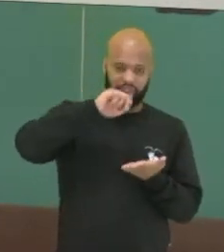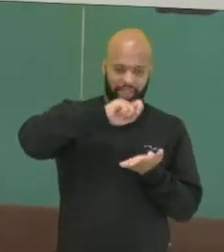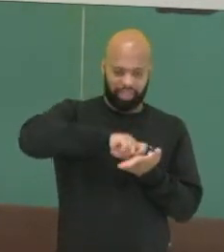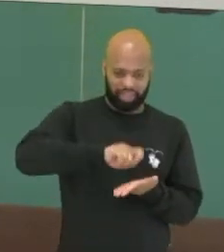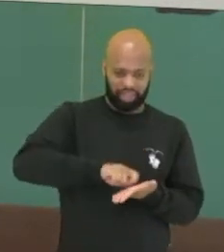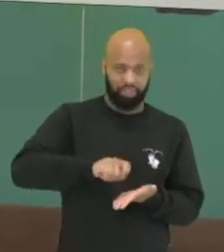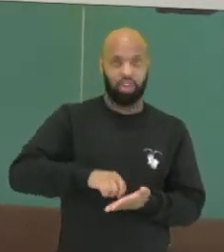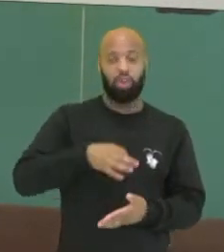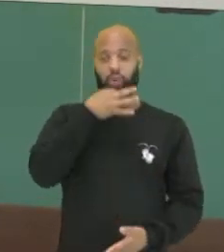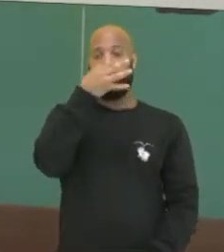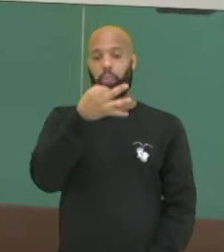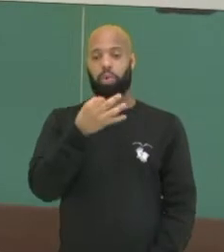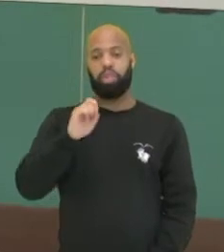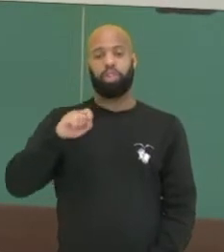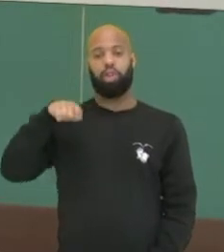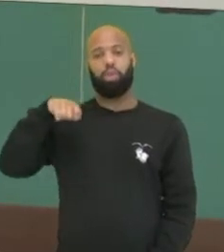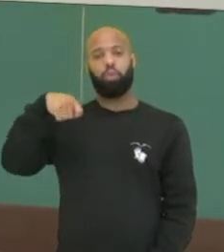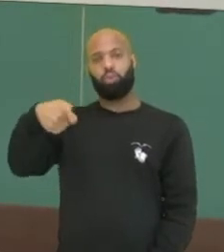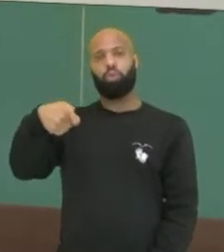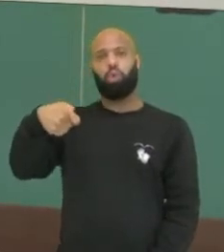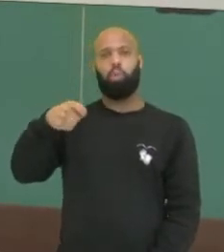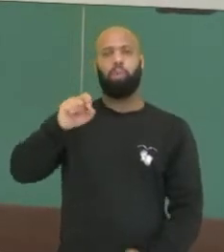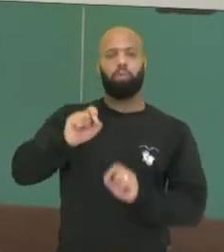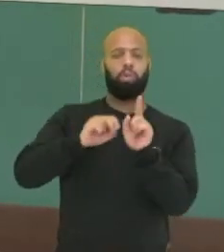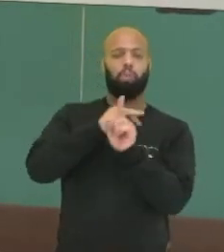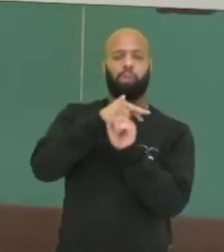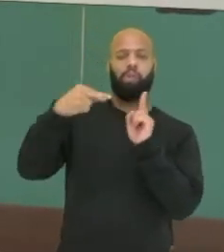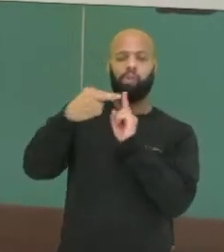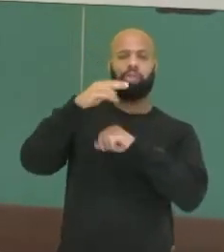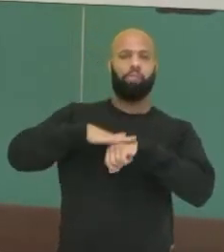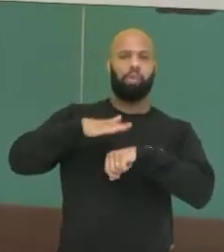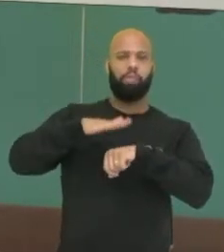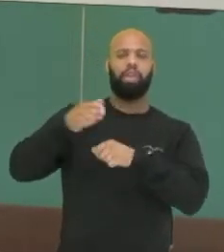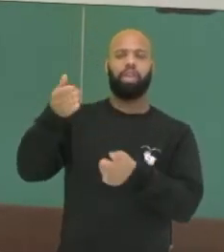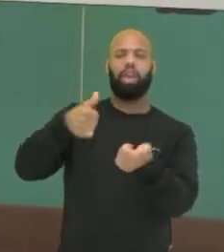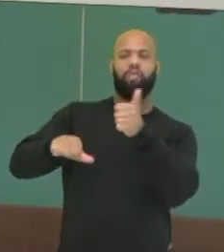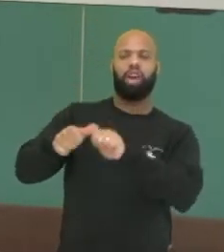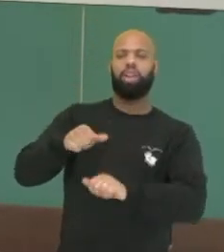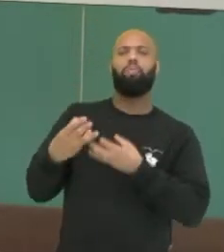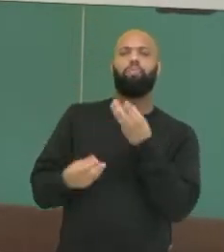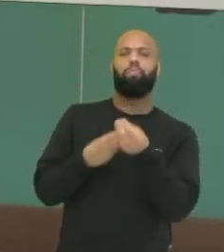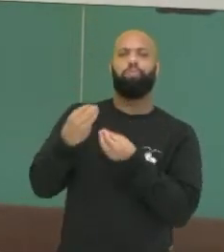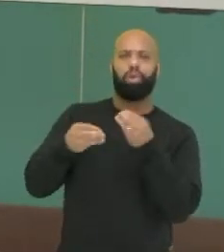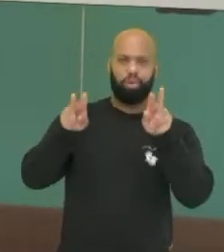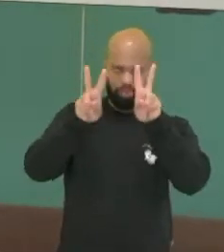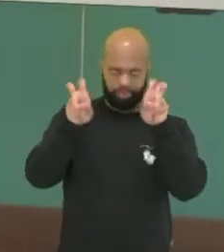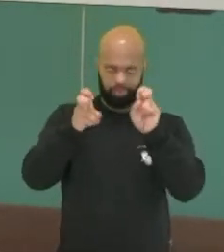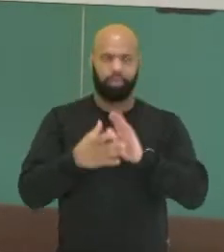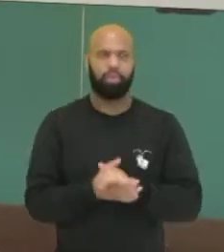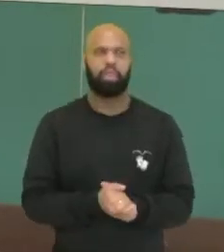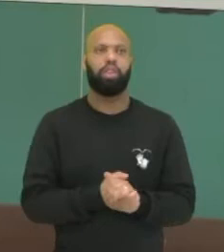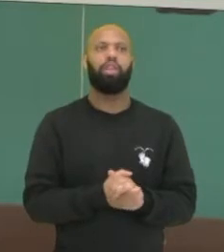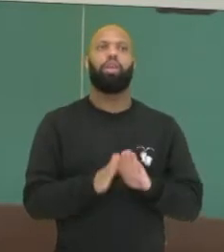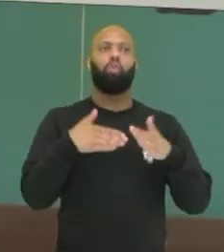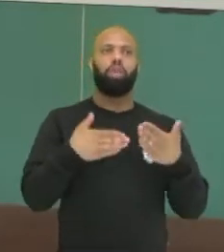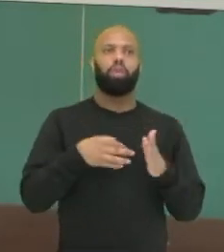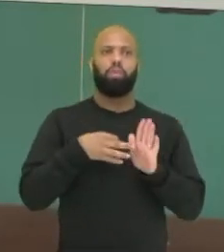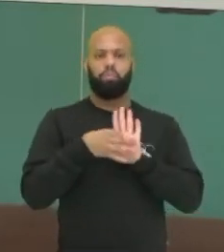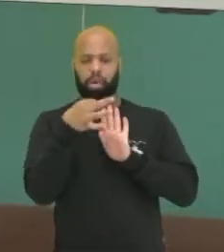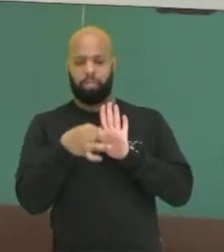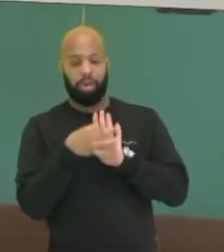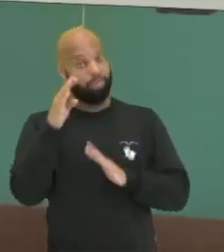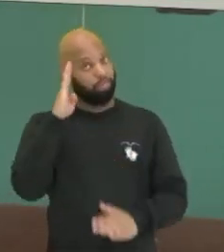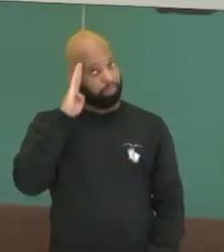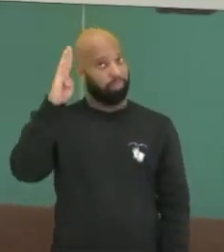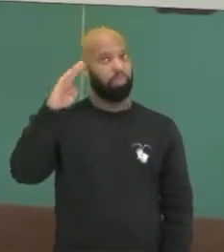sua opinião, o seu ponto de vista. O que ele acha, ele avalia esse tema. A argumentação é o principal